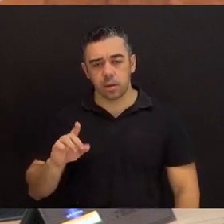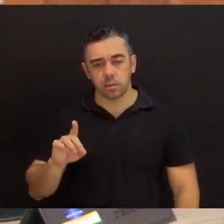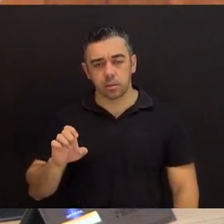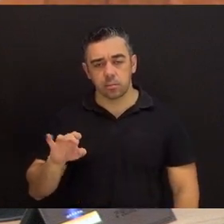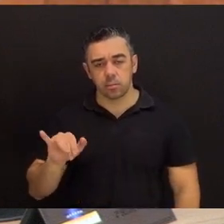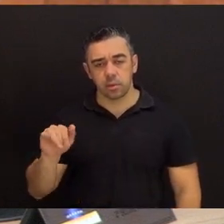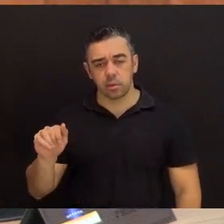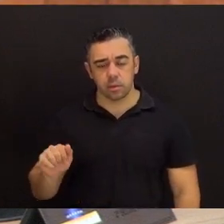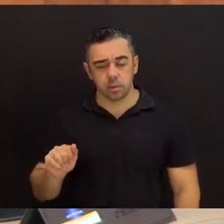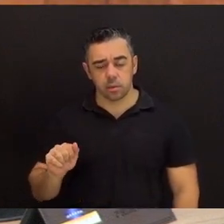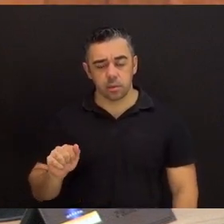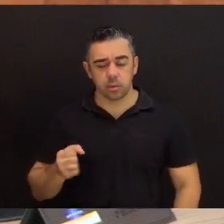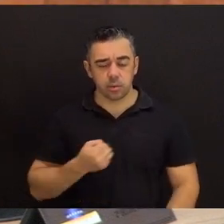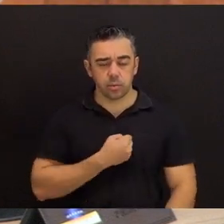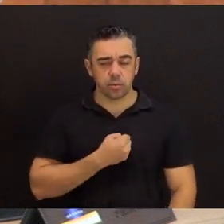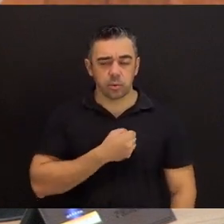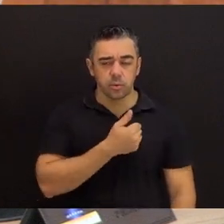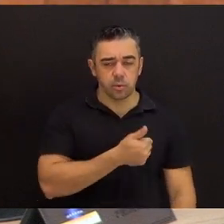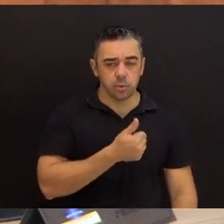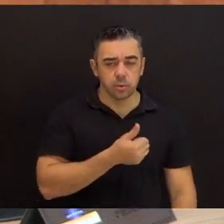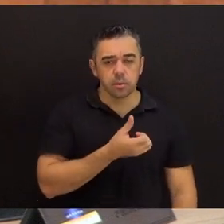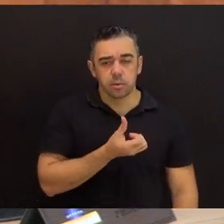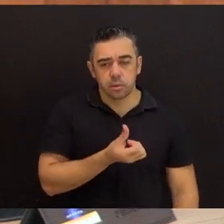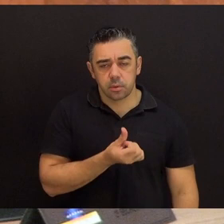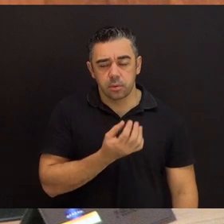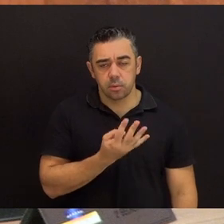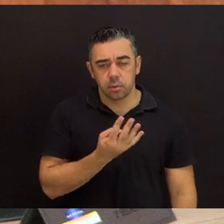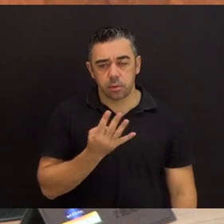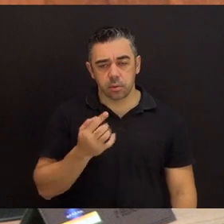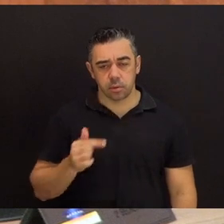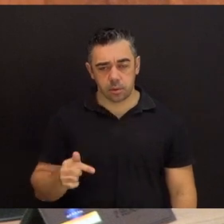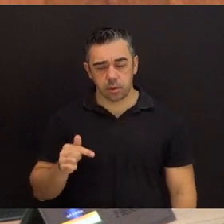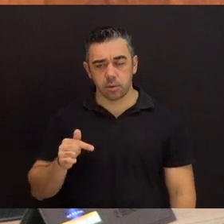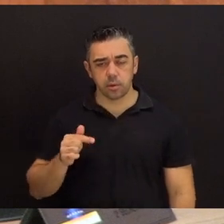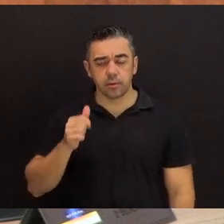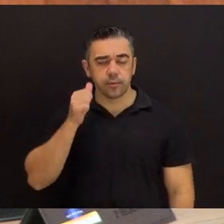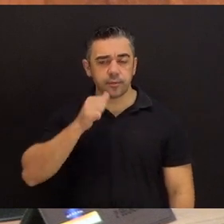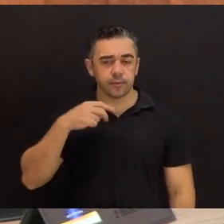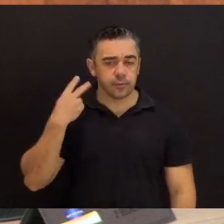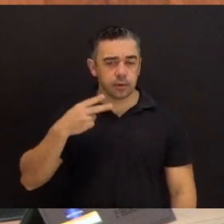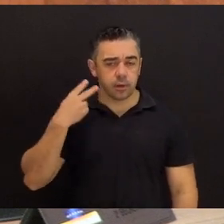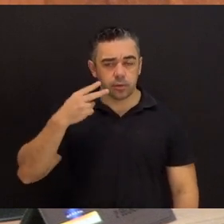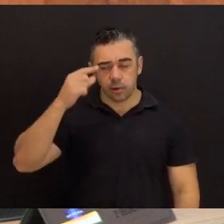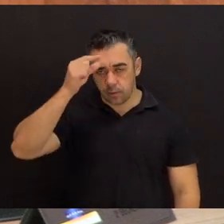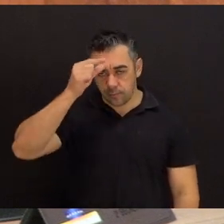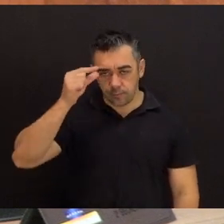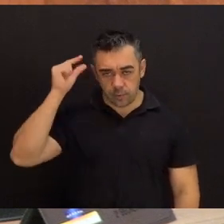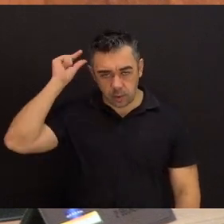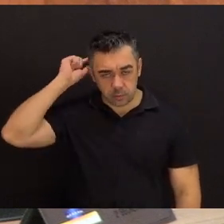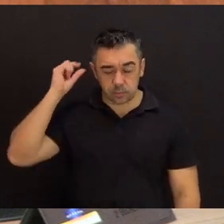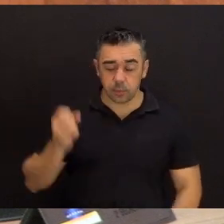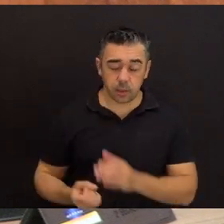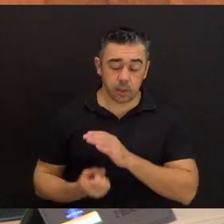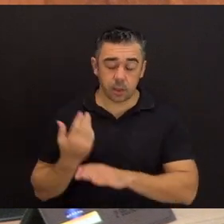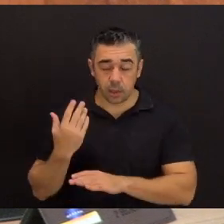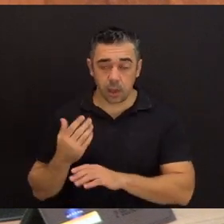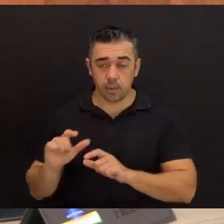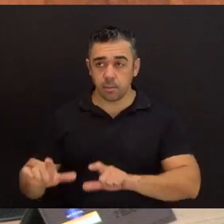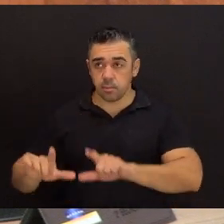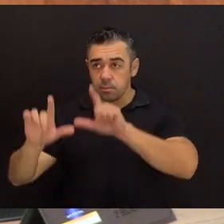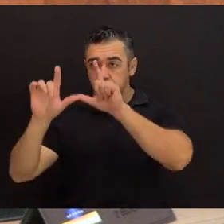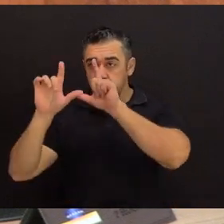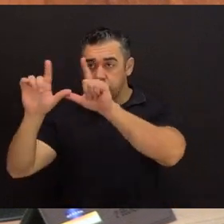de número 11 647 da vereadora Fátima de Paula que seja realizada a implantação de placa